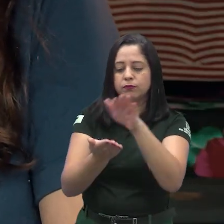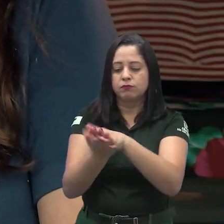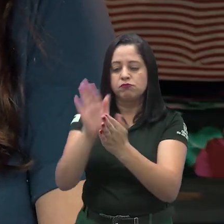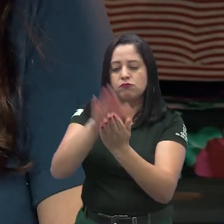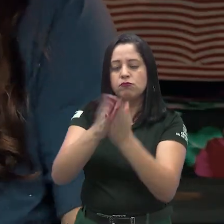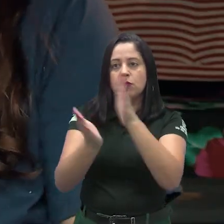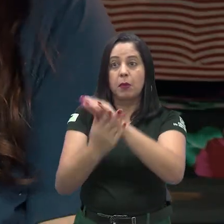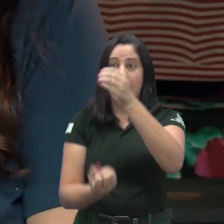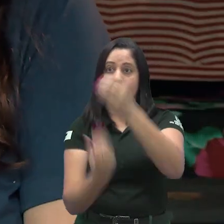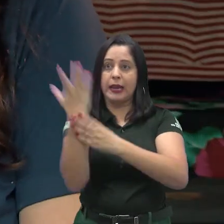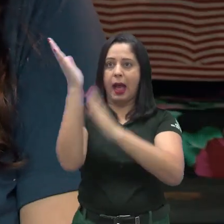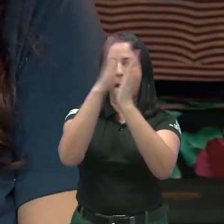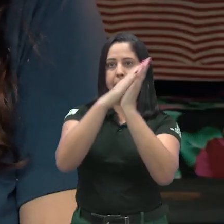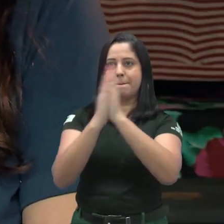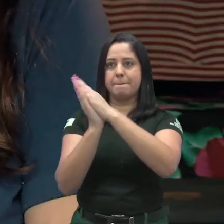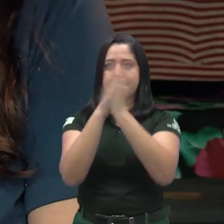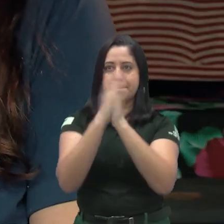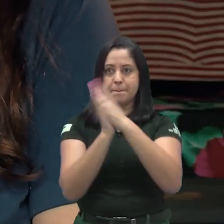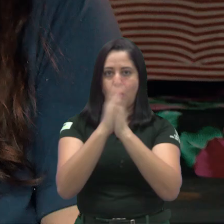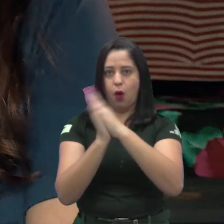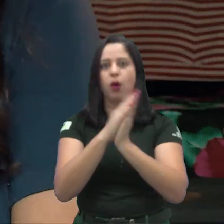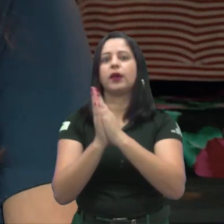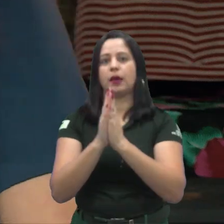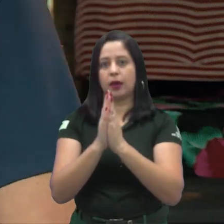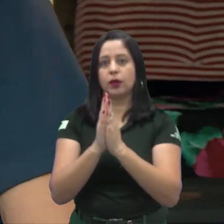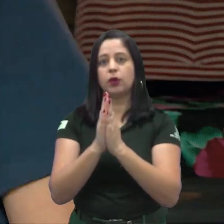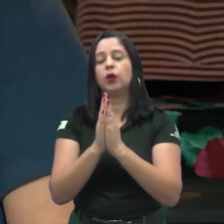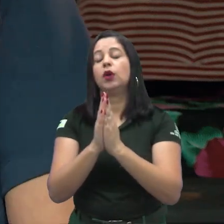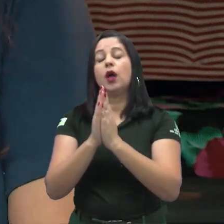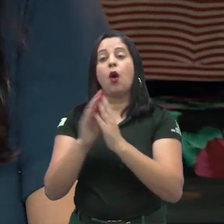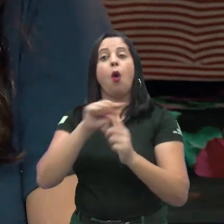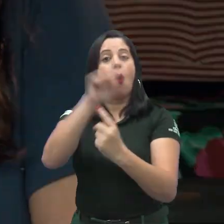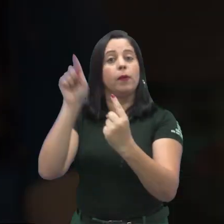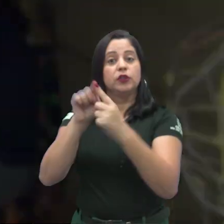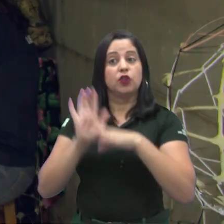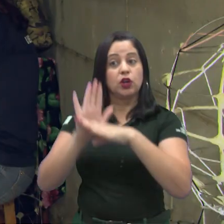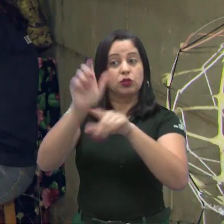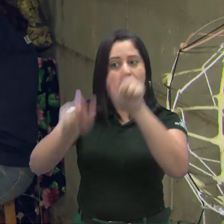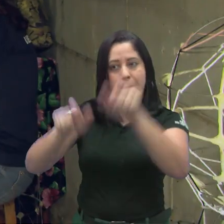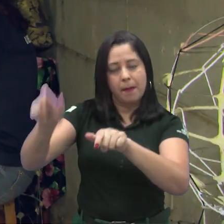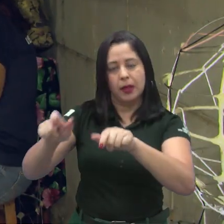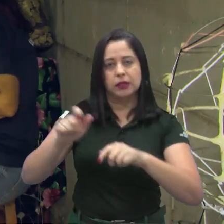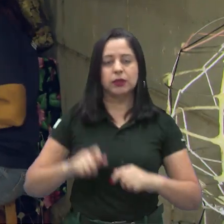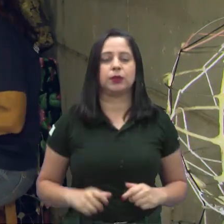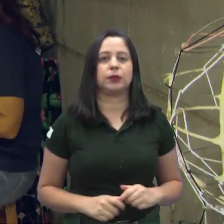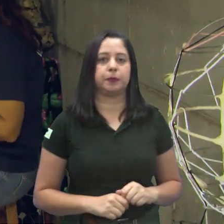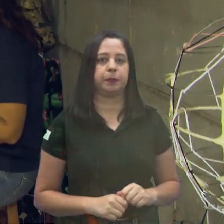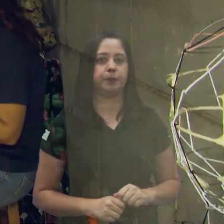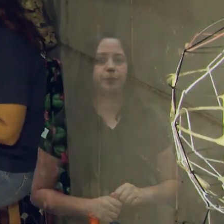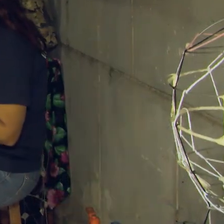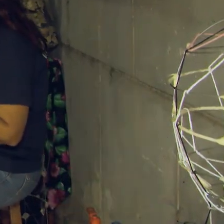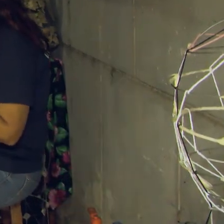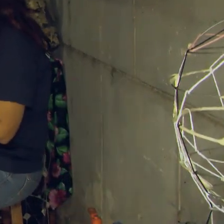tanto para a gente do grupo, como para outras pessoas de fora.